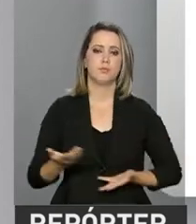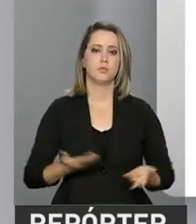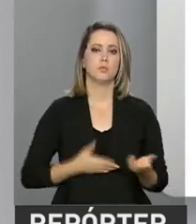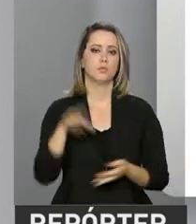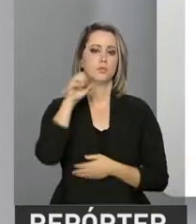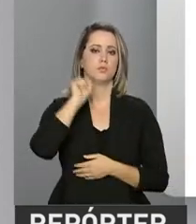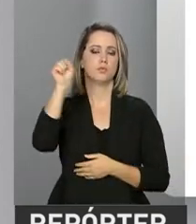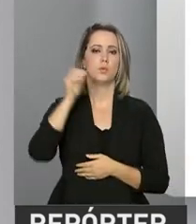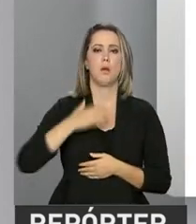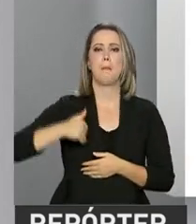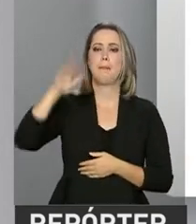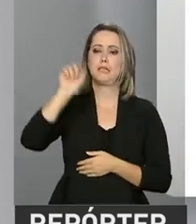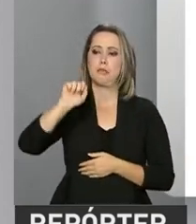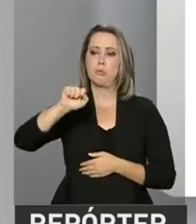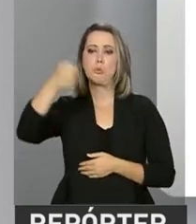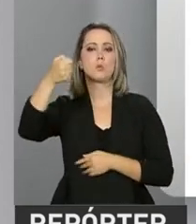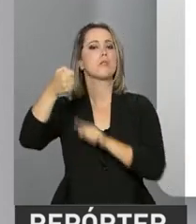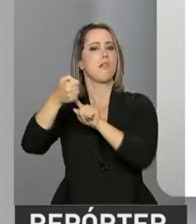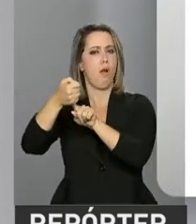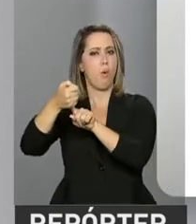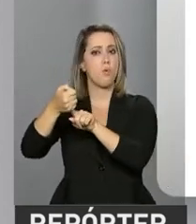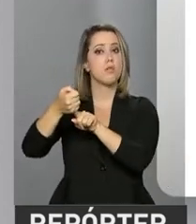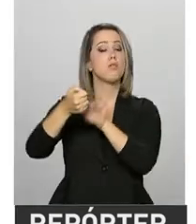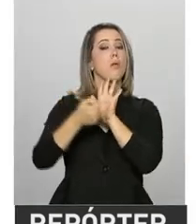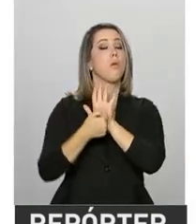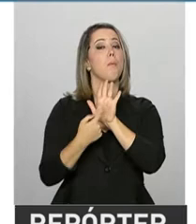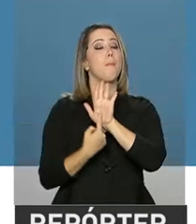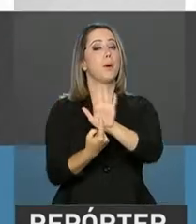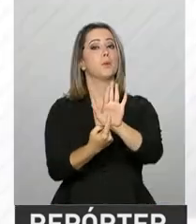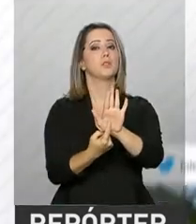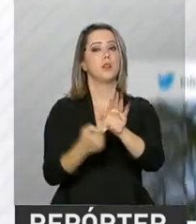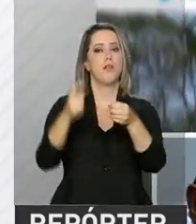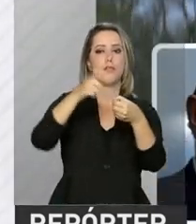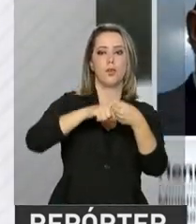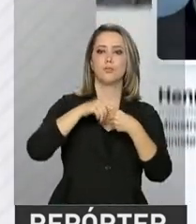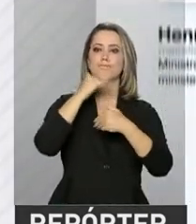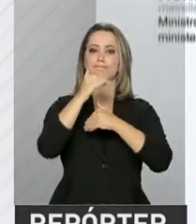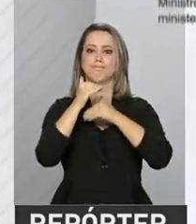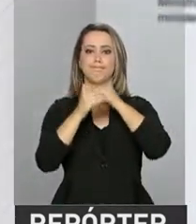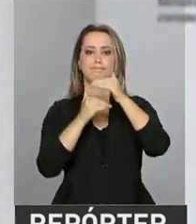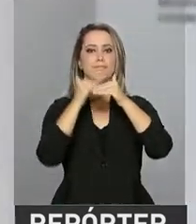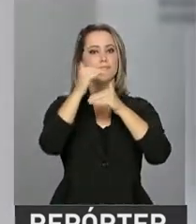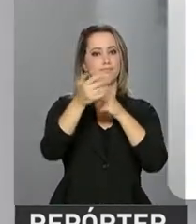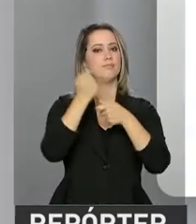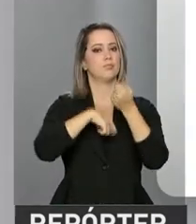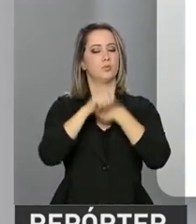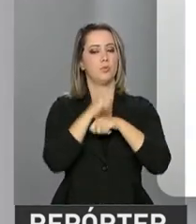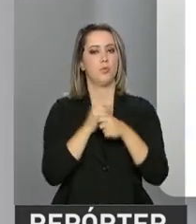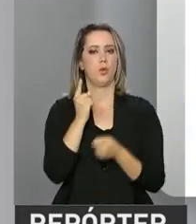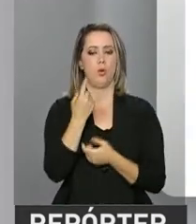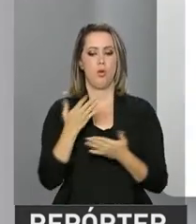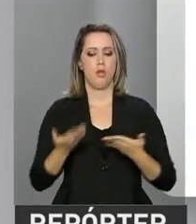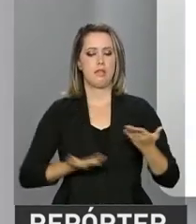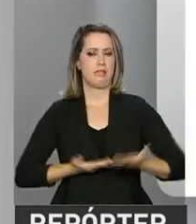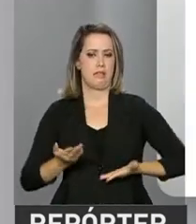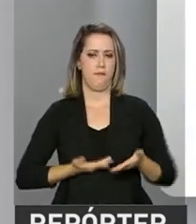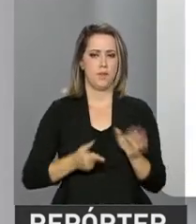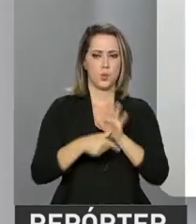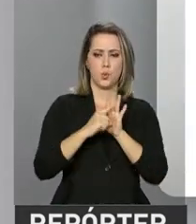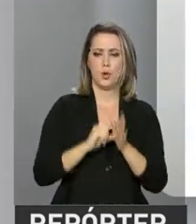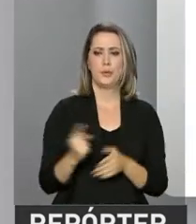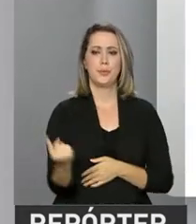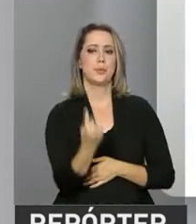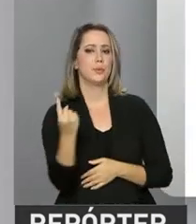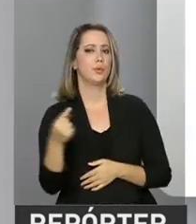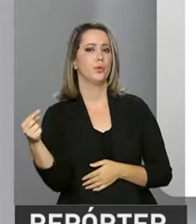abril é mais um sinal de recuperação da economia. O ministro lembrou que o setor de serviços era o único componente negativo